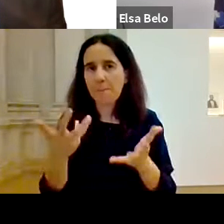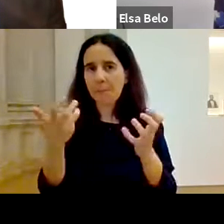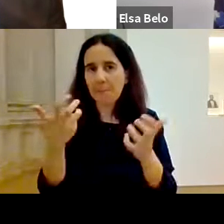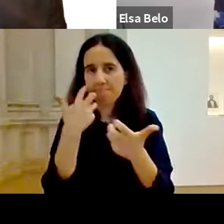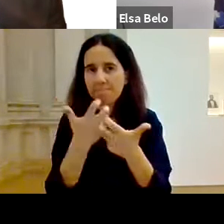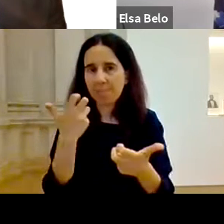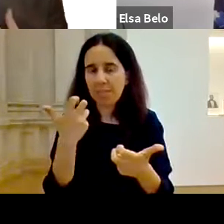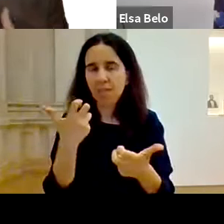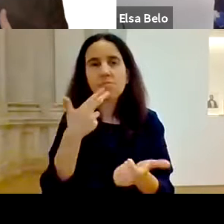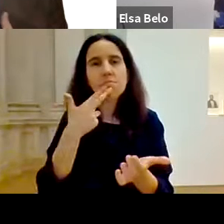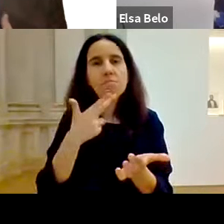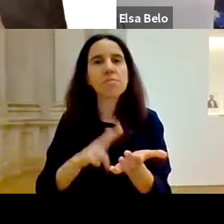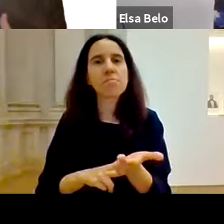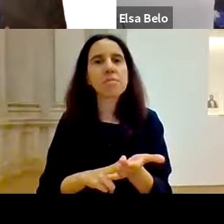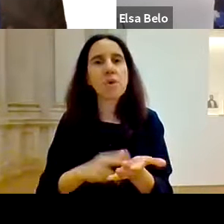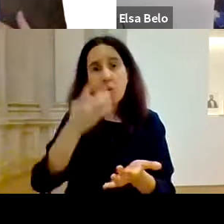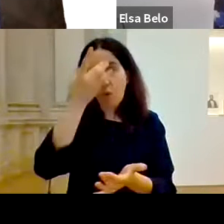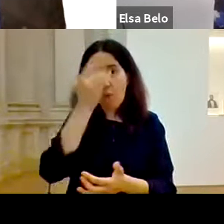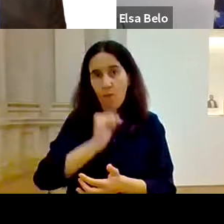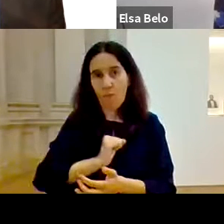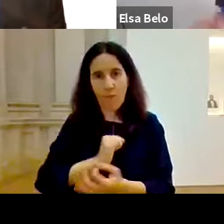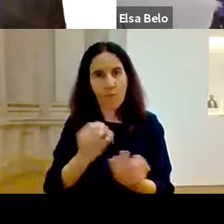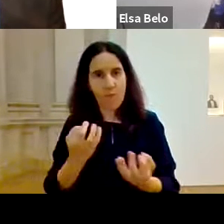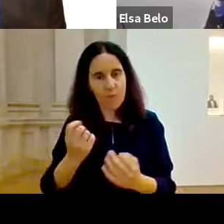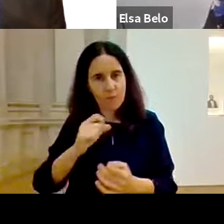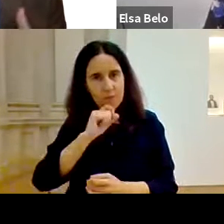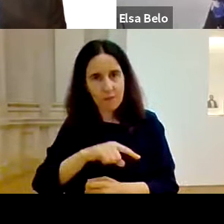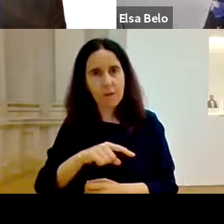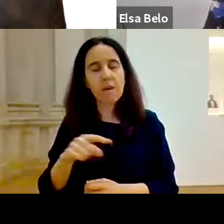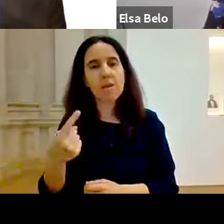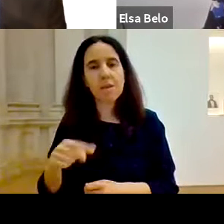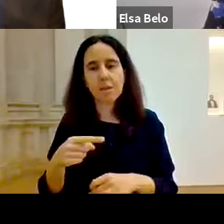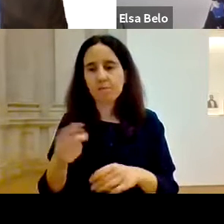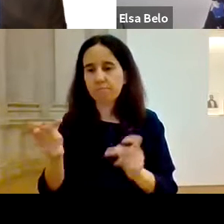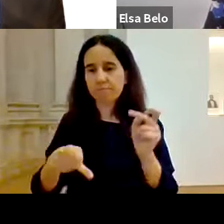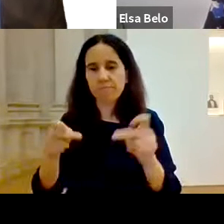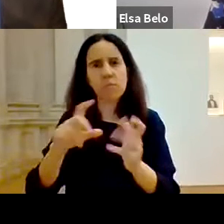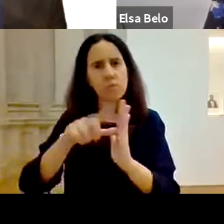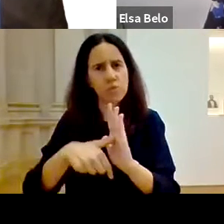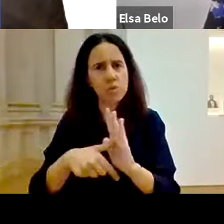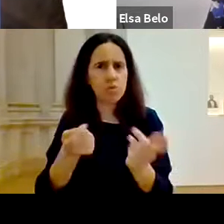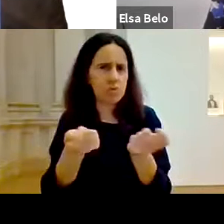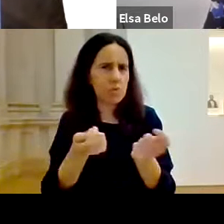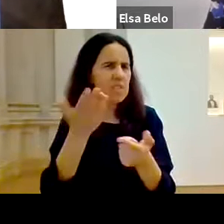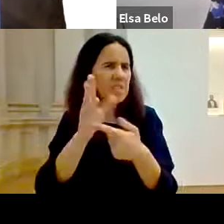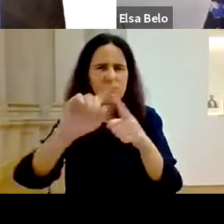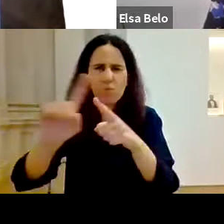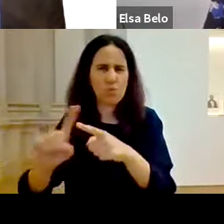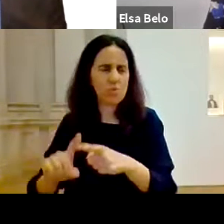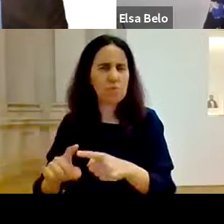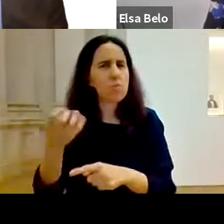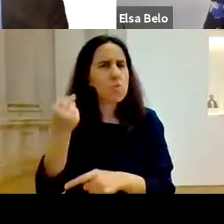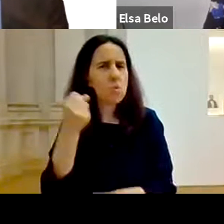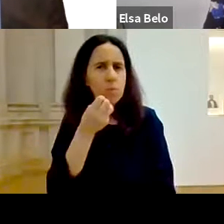relevar e, portanto, na verdade, do meu ponto de vista, verdadeiramente é possível com o quadro que temos, implementar a gestão de projetos, há vários exemplos muito bem